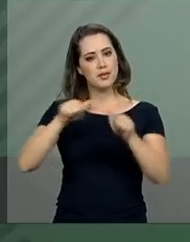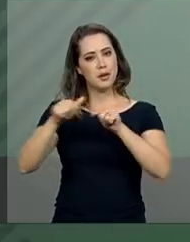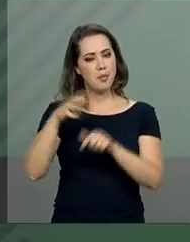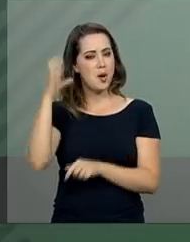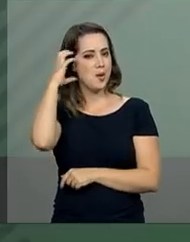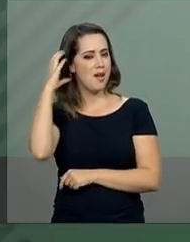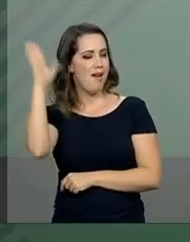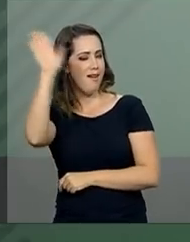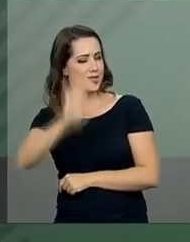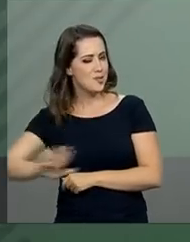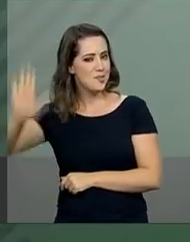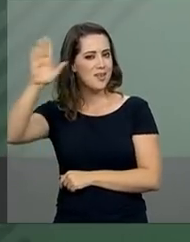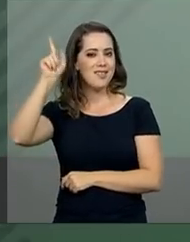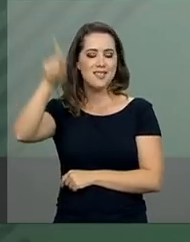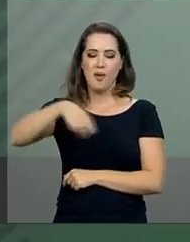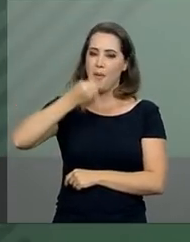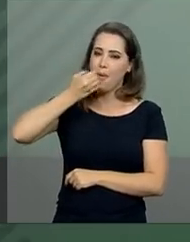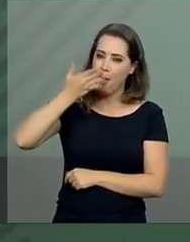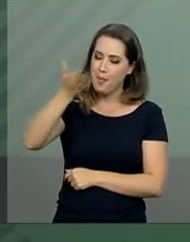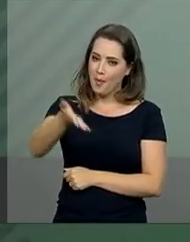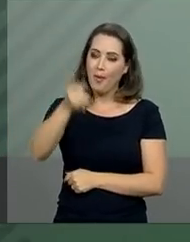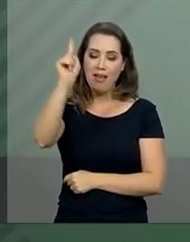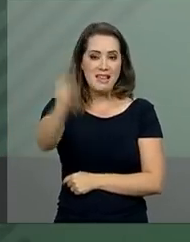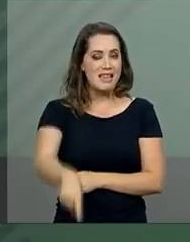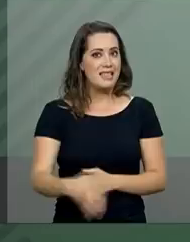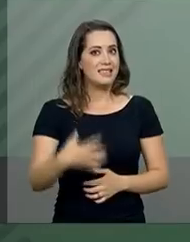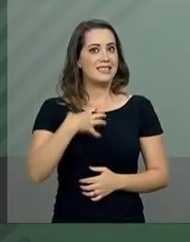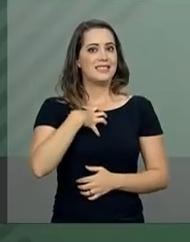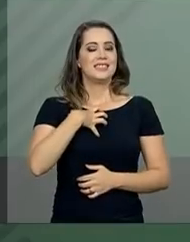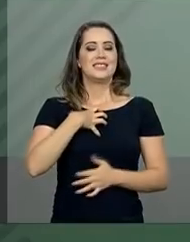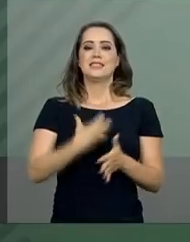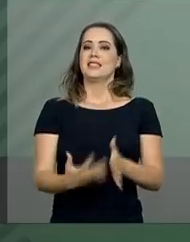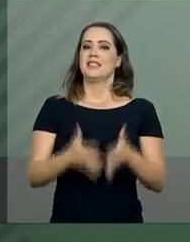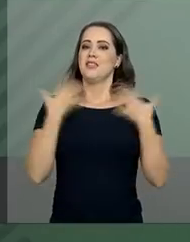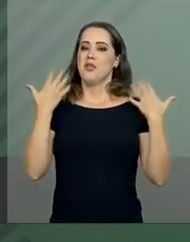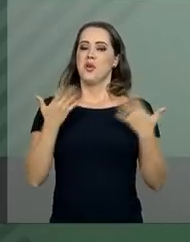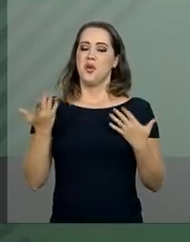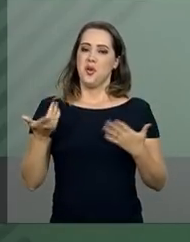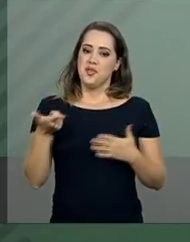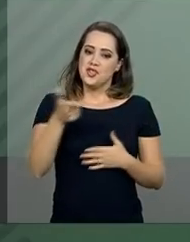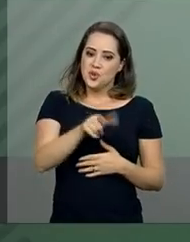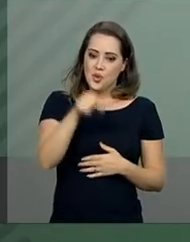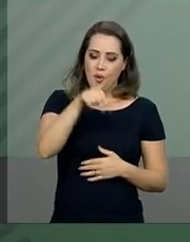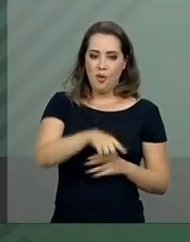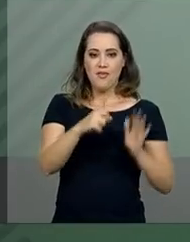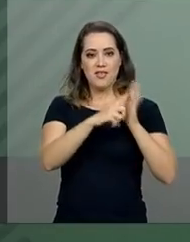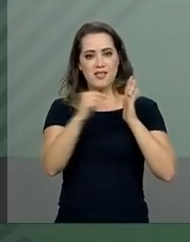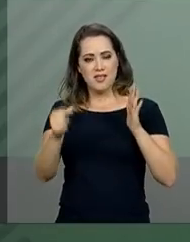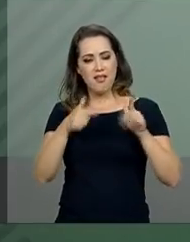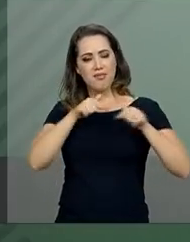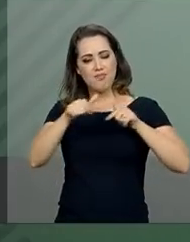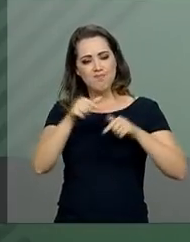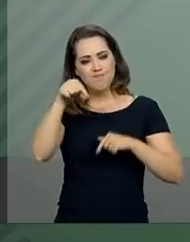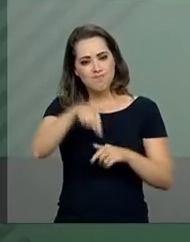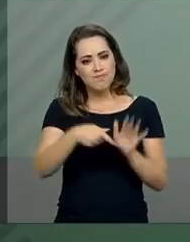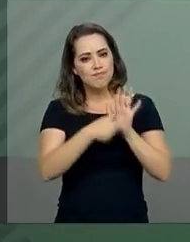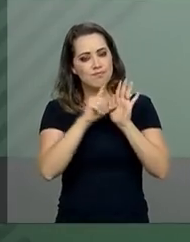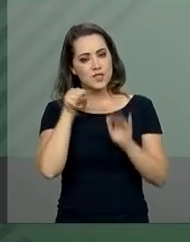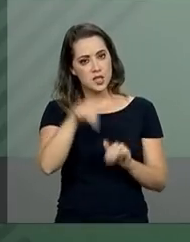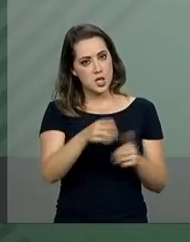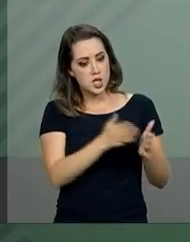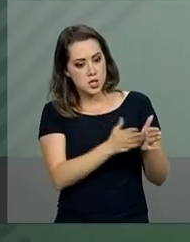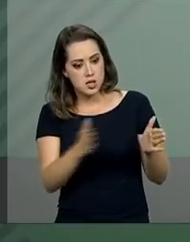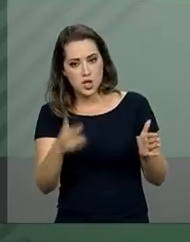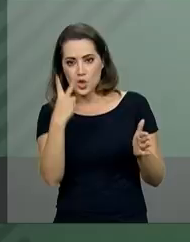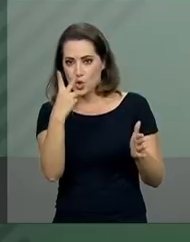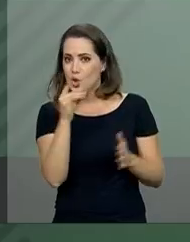rádios do brasil é realmente uma alegria voltar que é o palácio eu fui que dor aqui e nesses